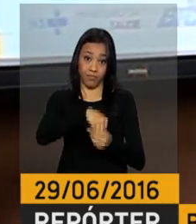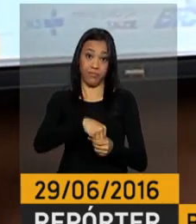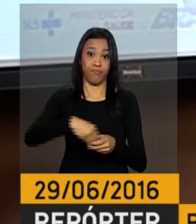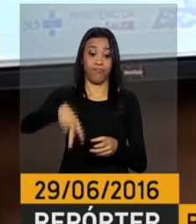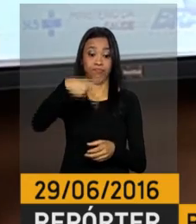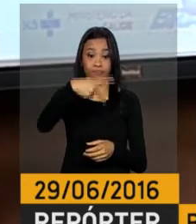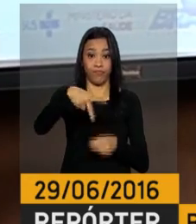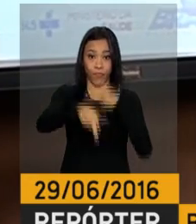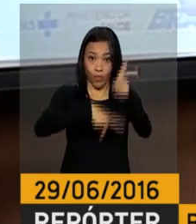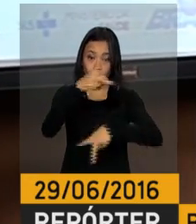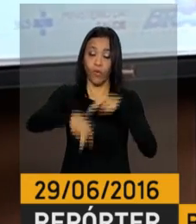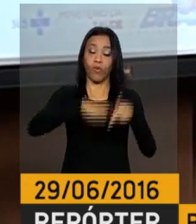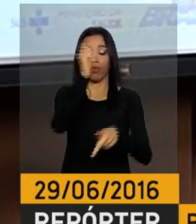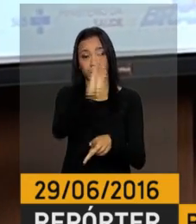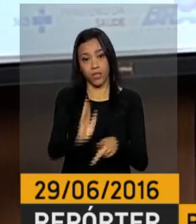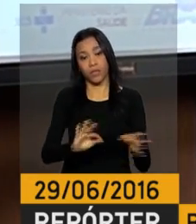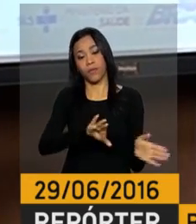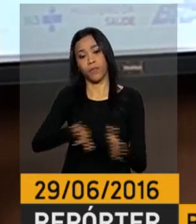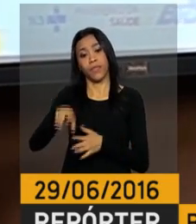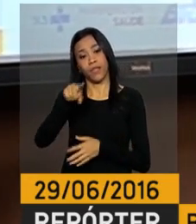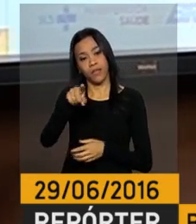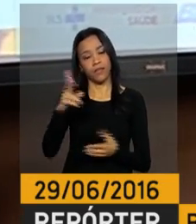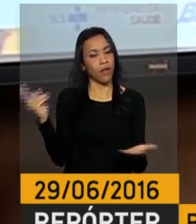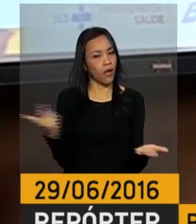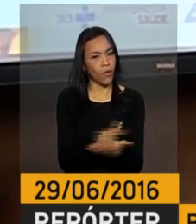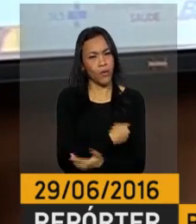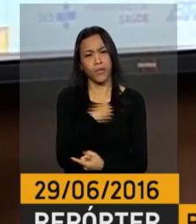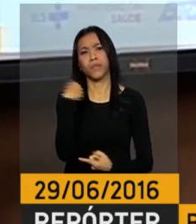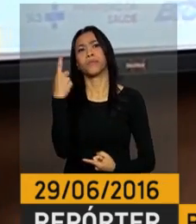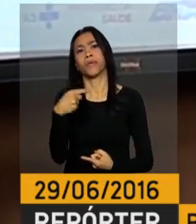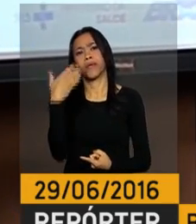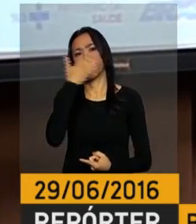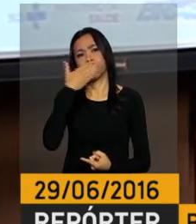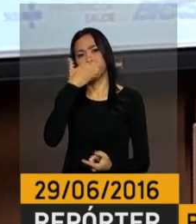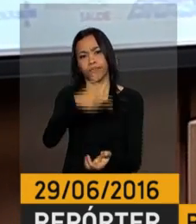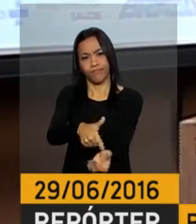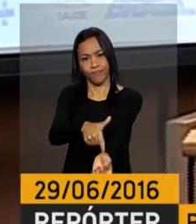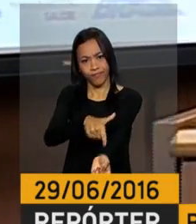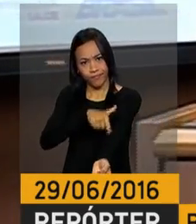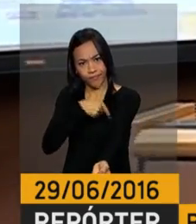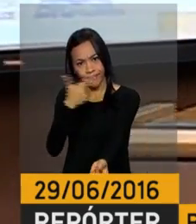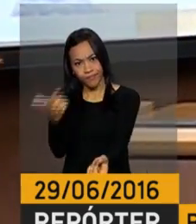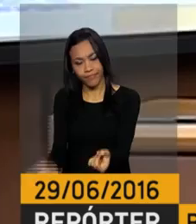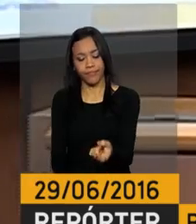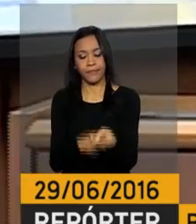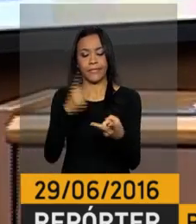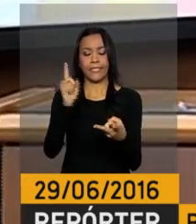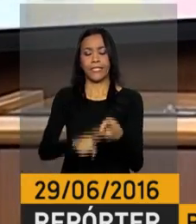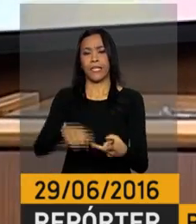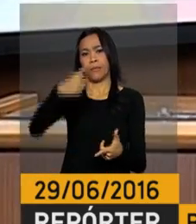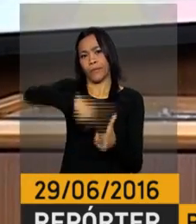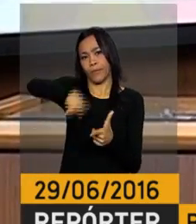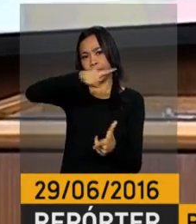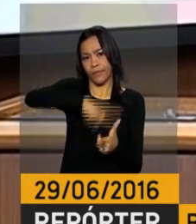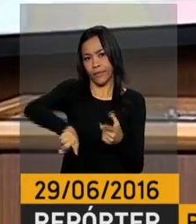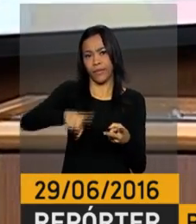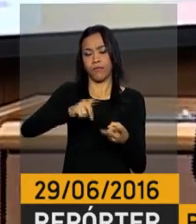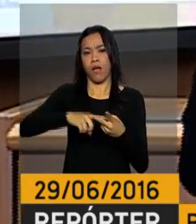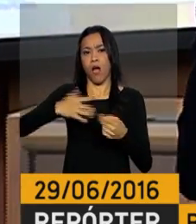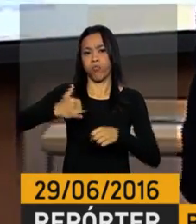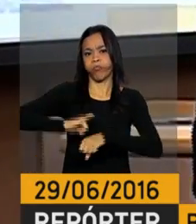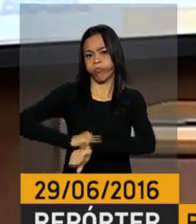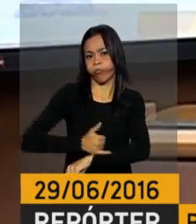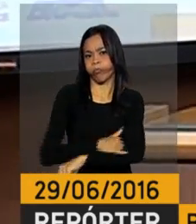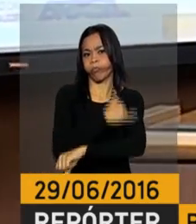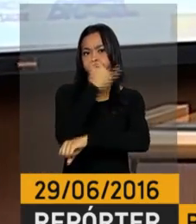então e com isso vem a questão da diabetes do diabetes das várias doenças crônicas não transmissíveis a obesidade cada vez